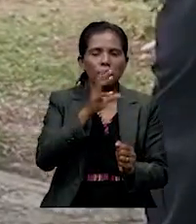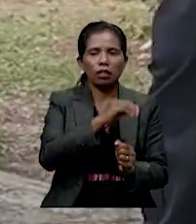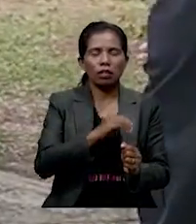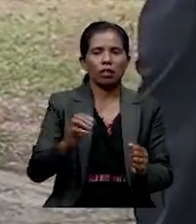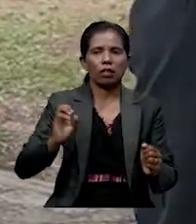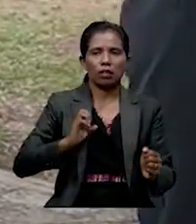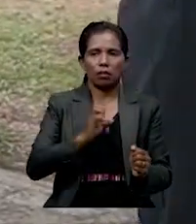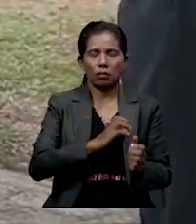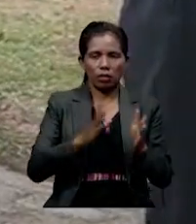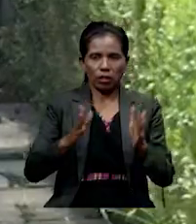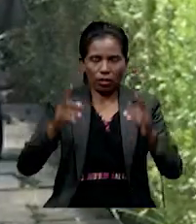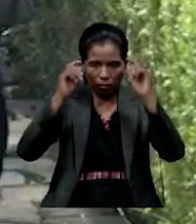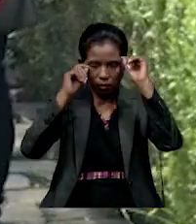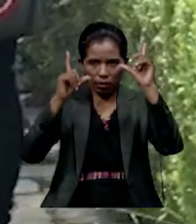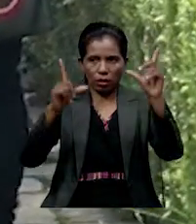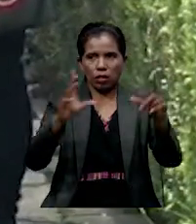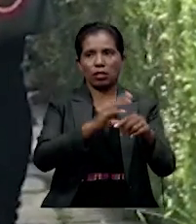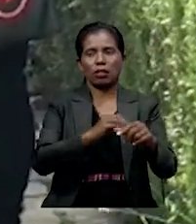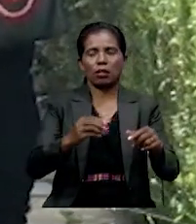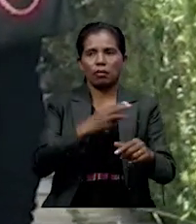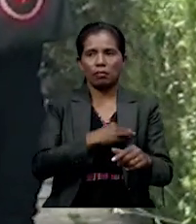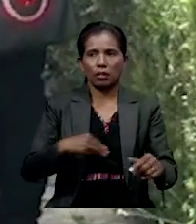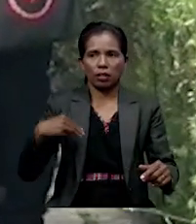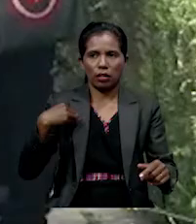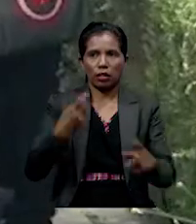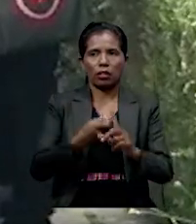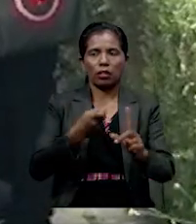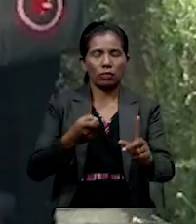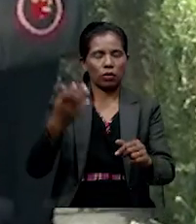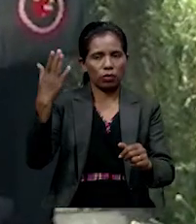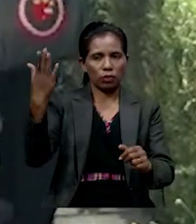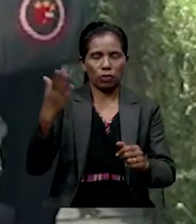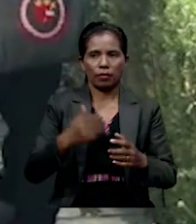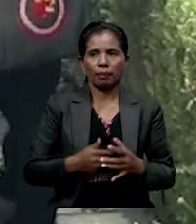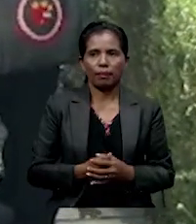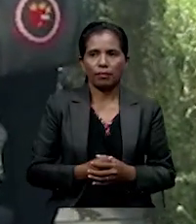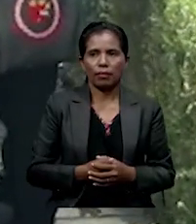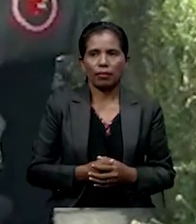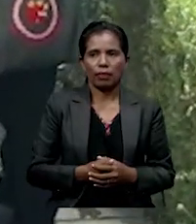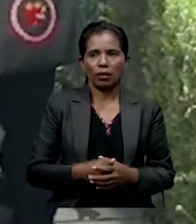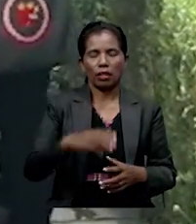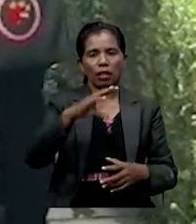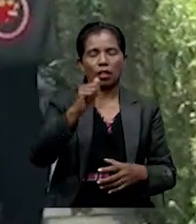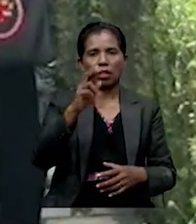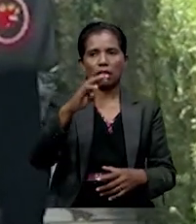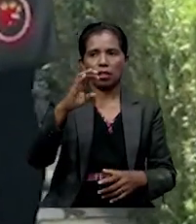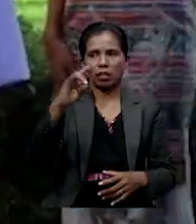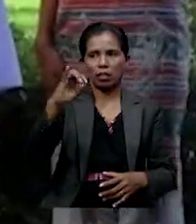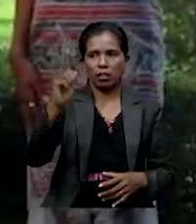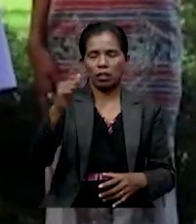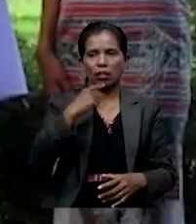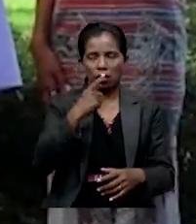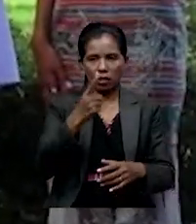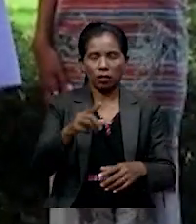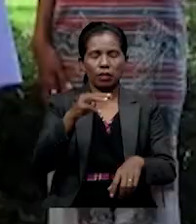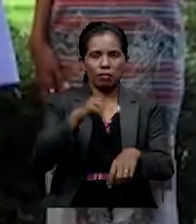embaixadora Timor-Leste ba Vaticano, ho Madre Sira Husinusa Tenggara Timur. Além de ne, Cardeal Virgilio Mos considera missa